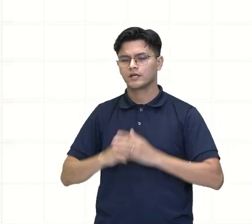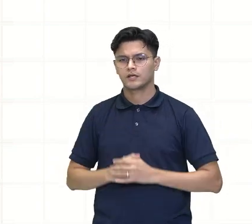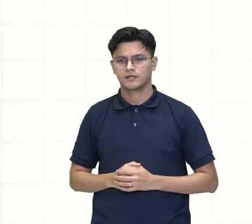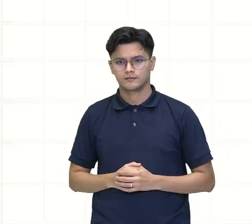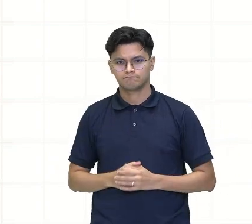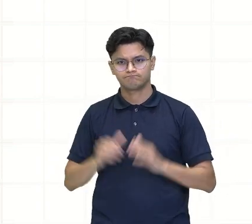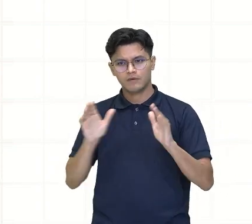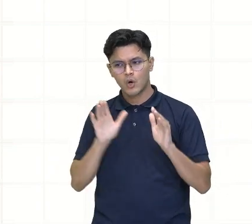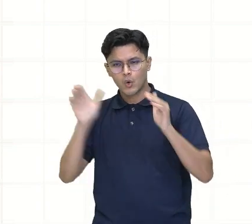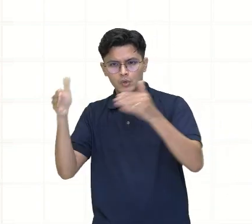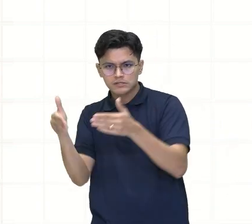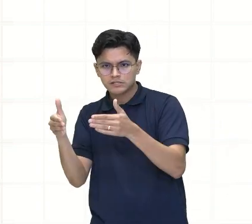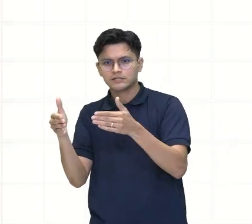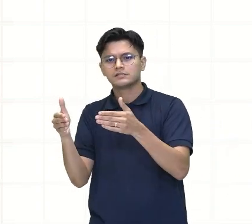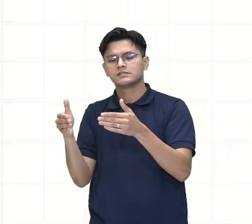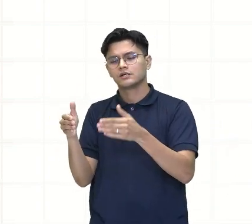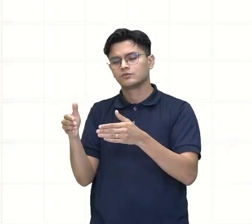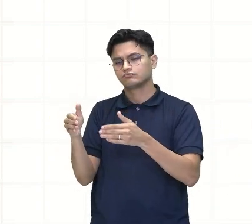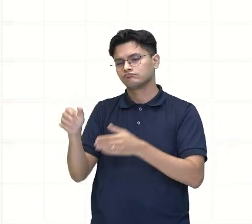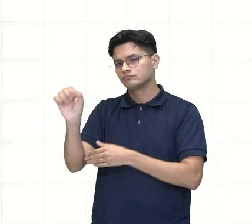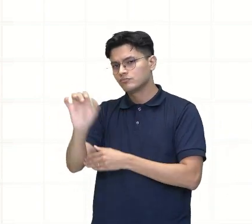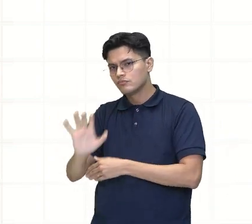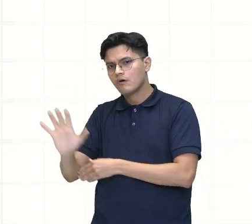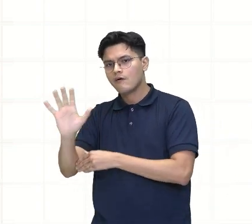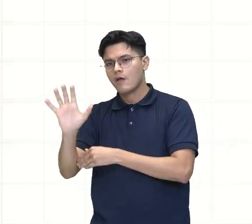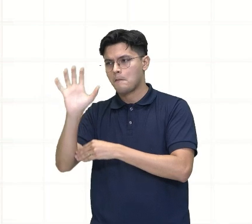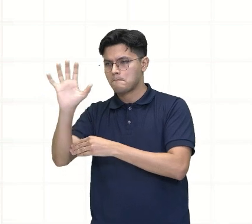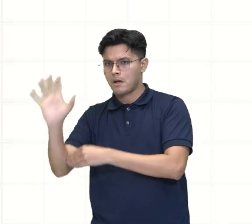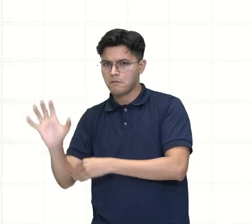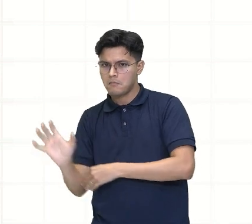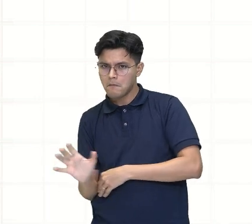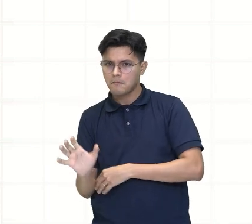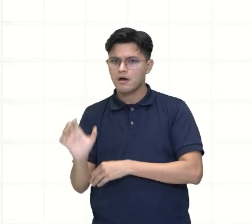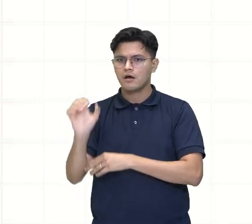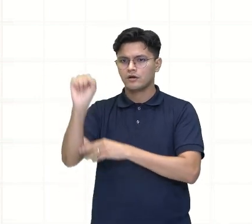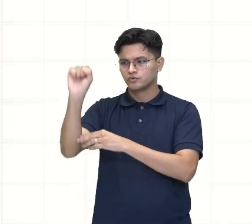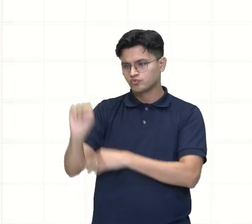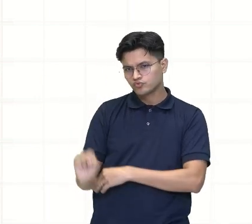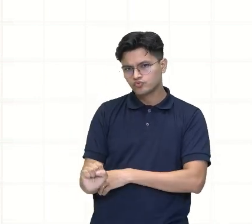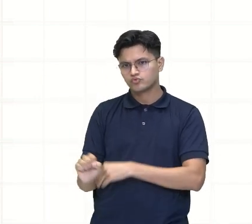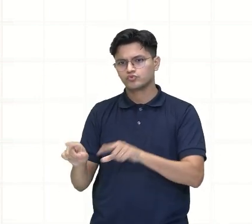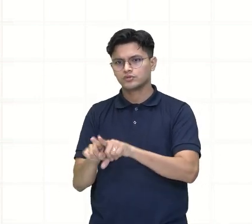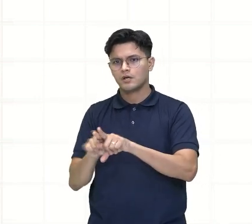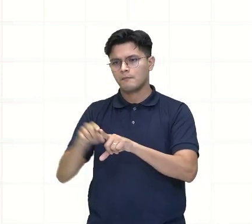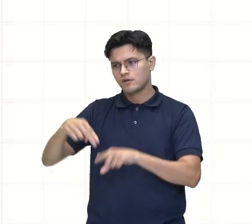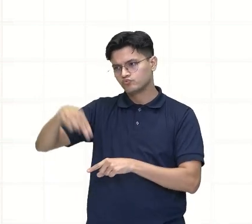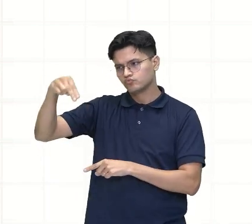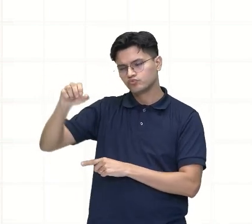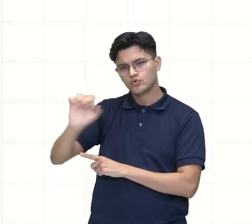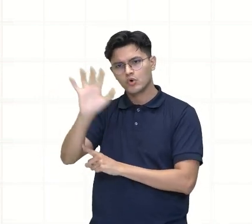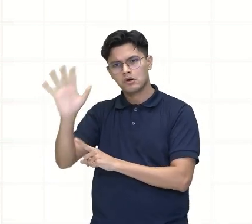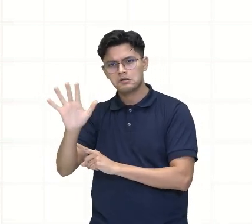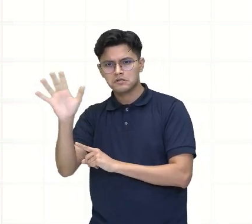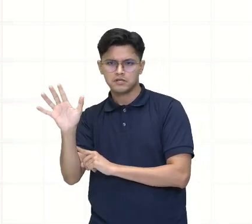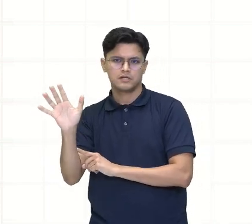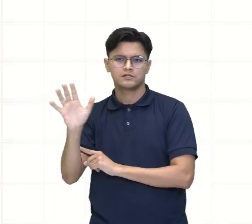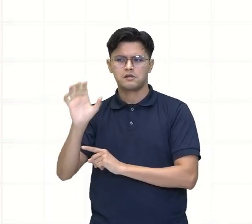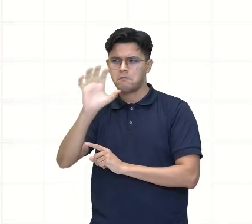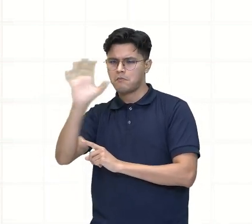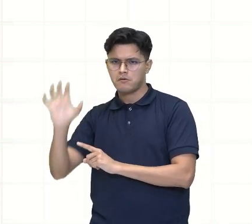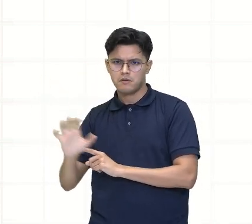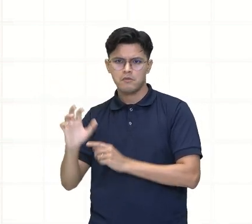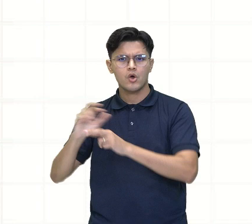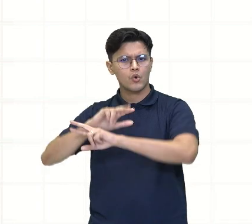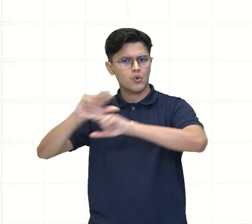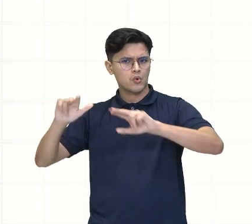dar aí nas regiões mais ao sul, na região Nordeste, entre outras regiões, né?